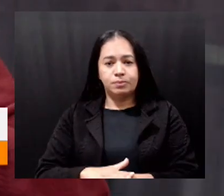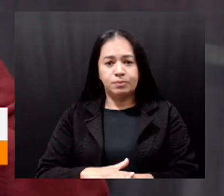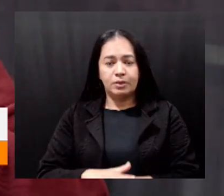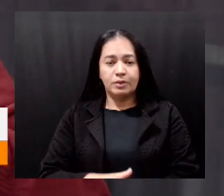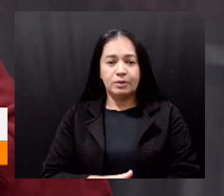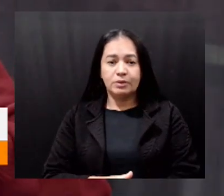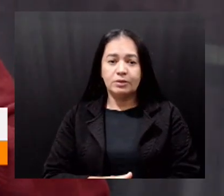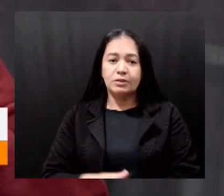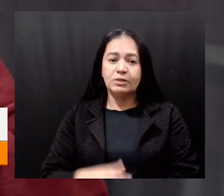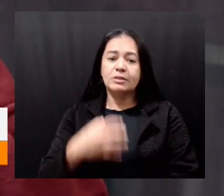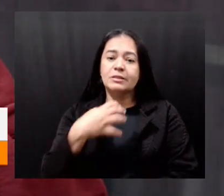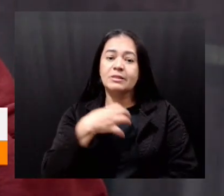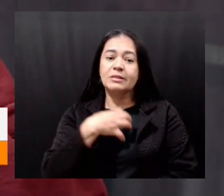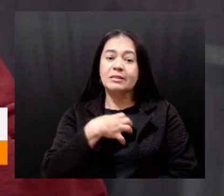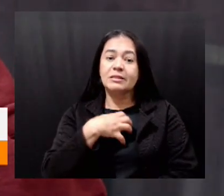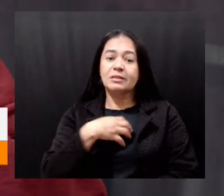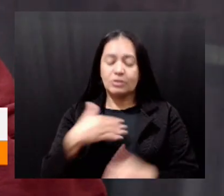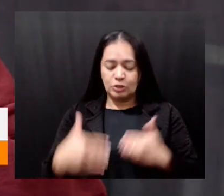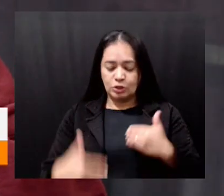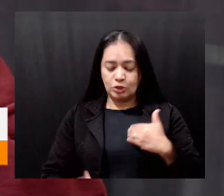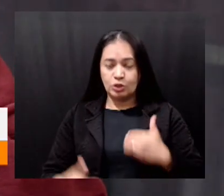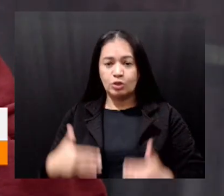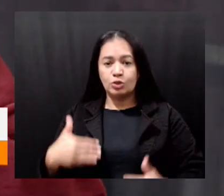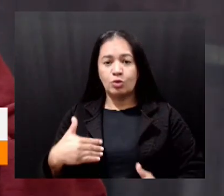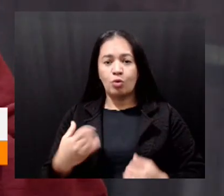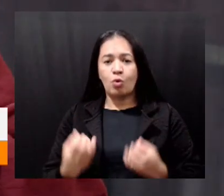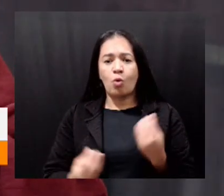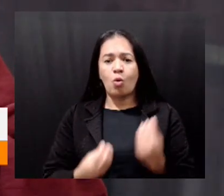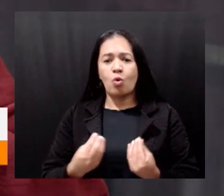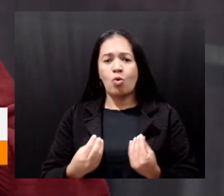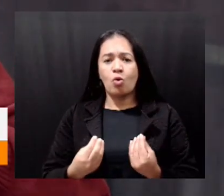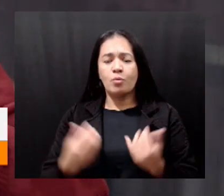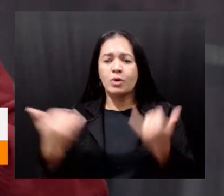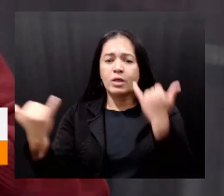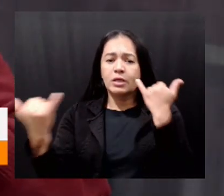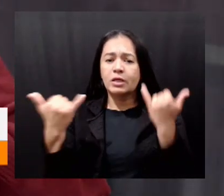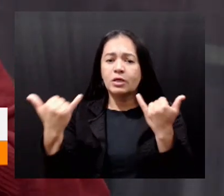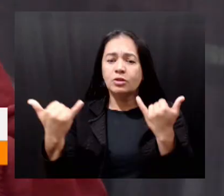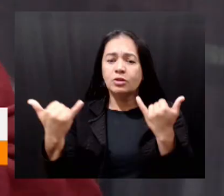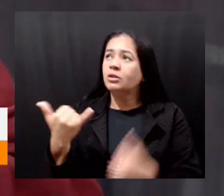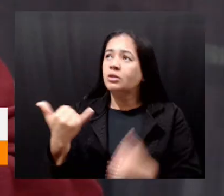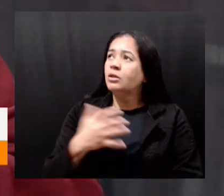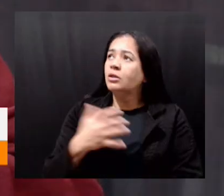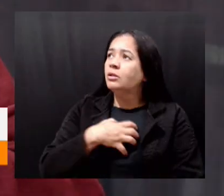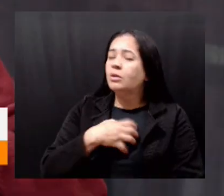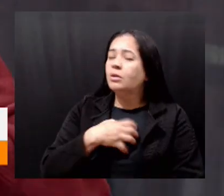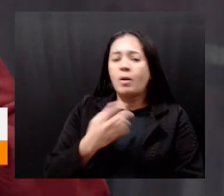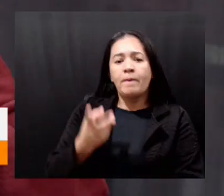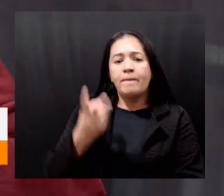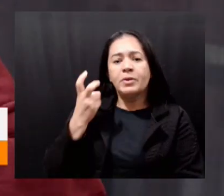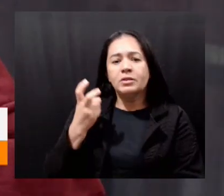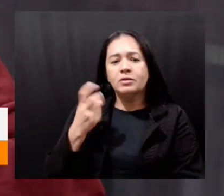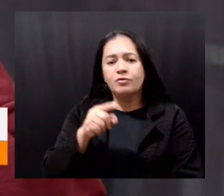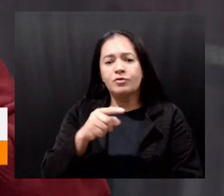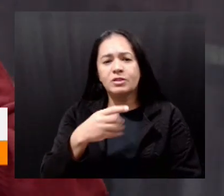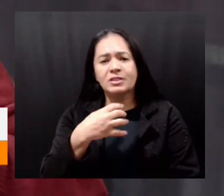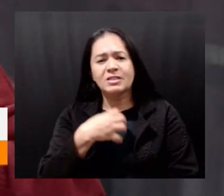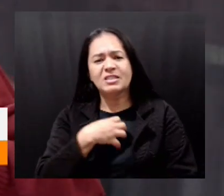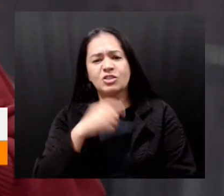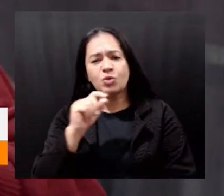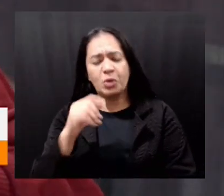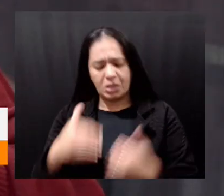no corpo como aquela notícia chegou para você, né? Como que aquilo trouxe no seu corpo? Aquilo trouxe